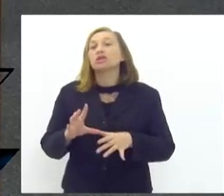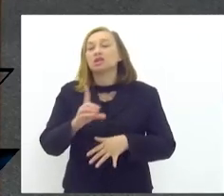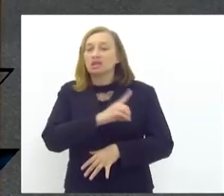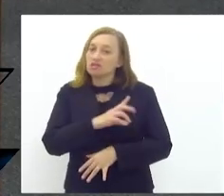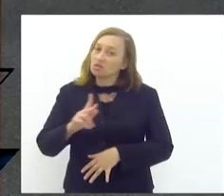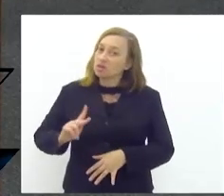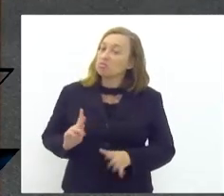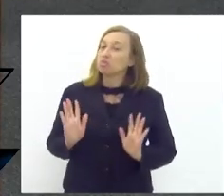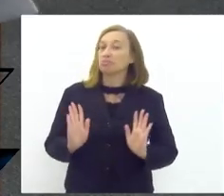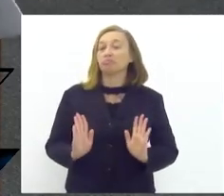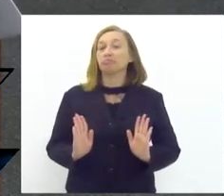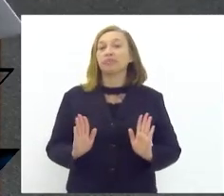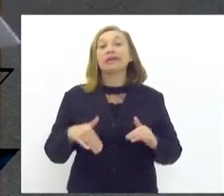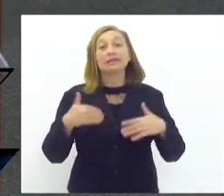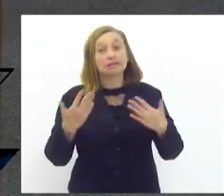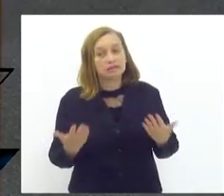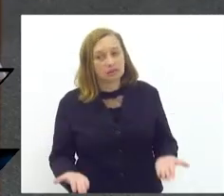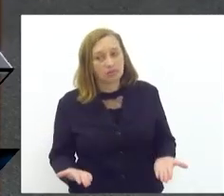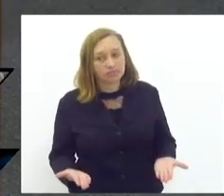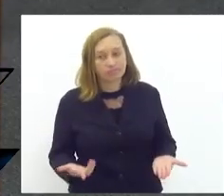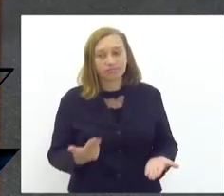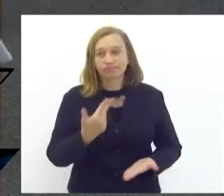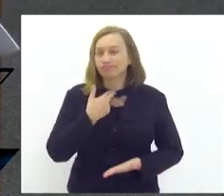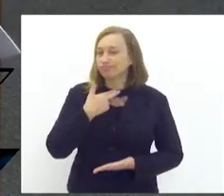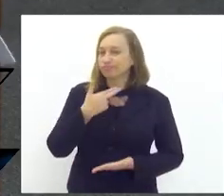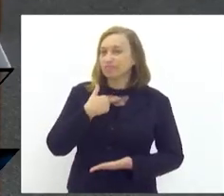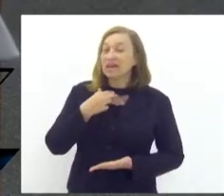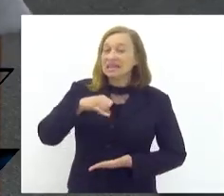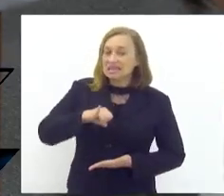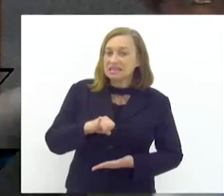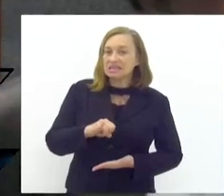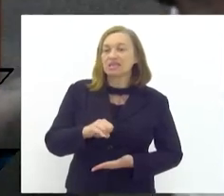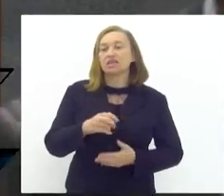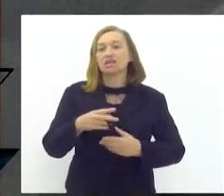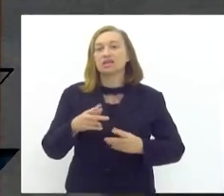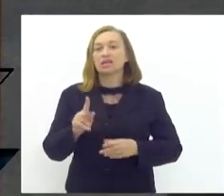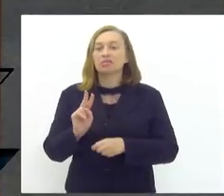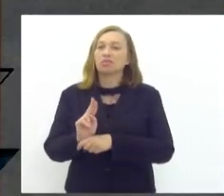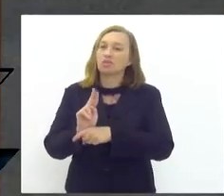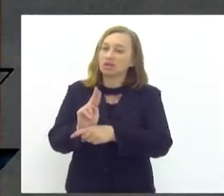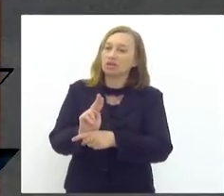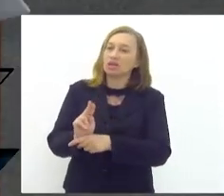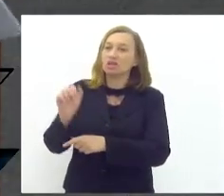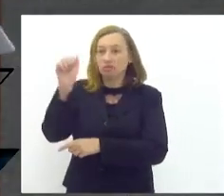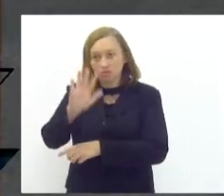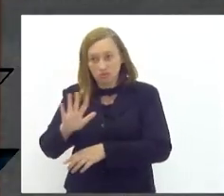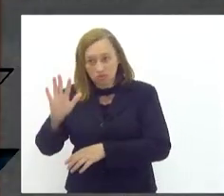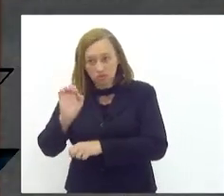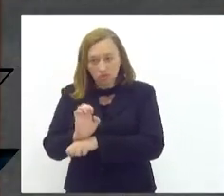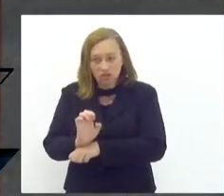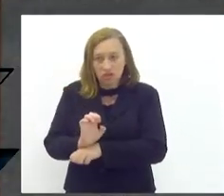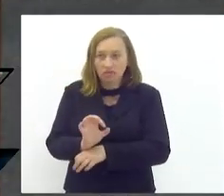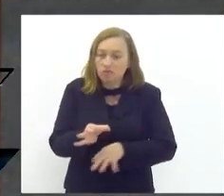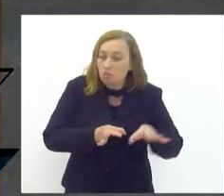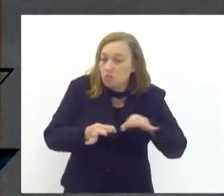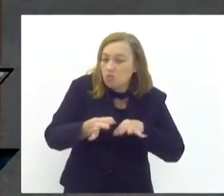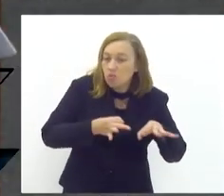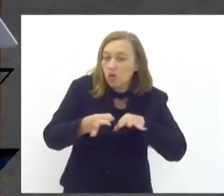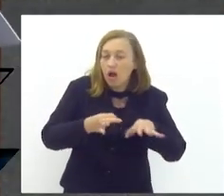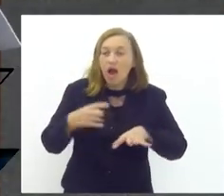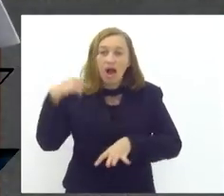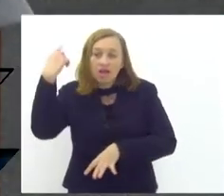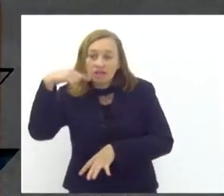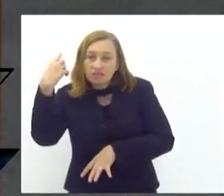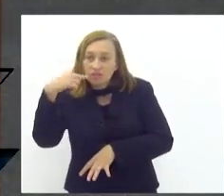Pública então se a procuradoria do estado fizer um programa de advogado dativo